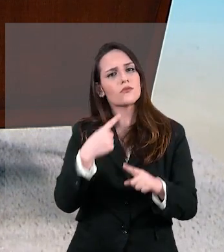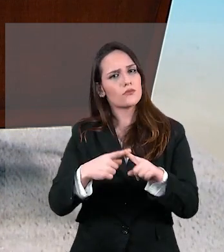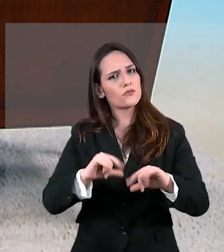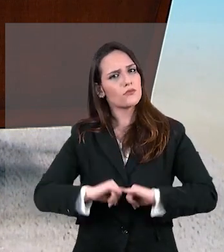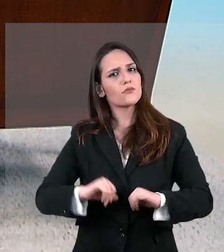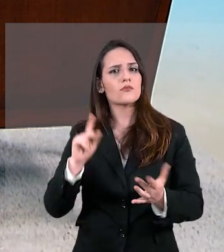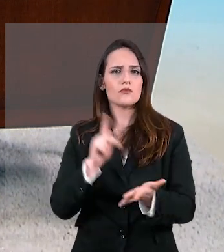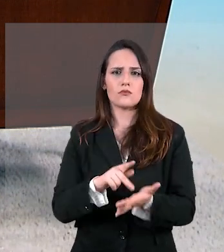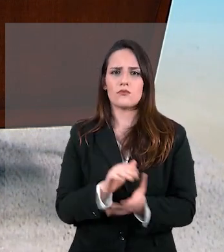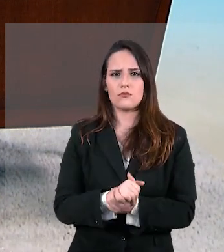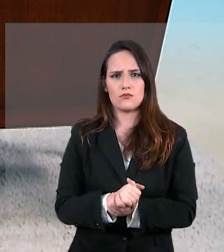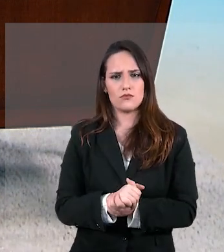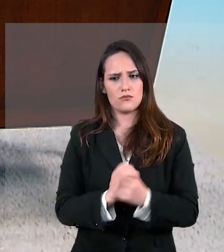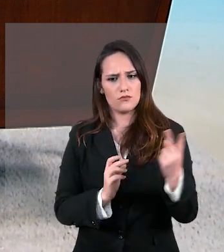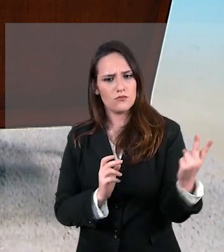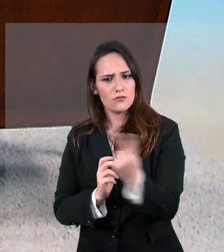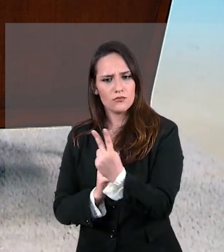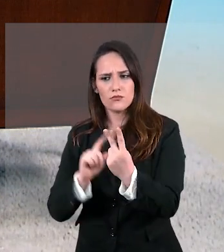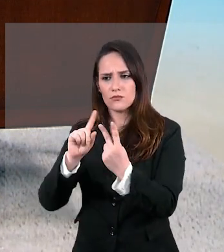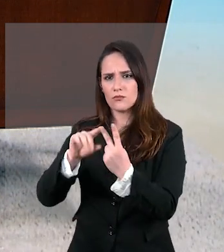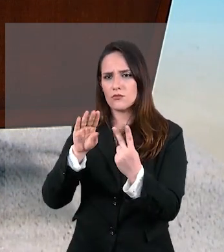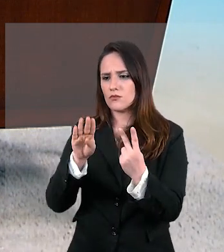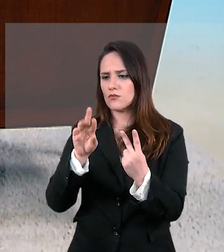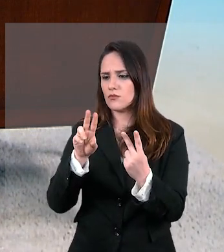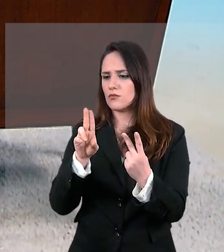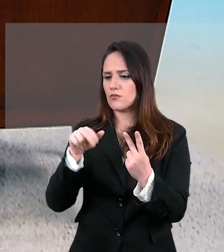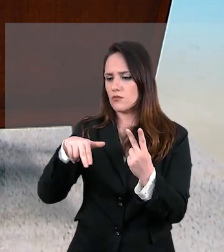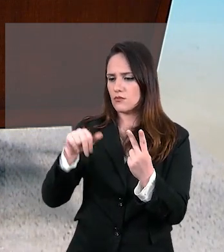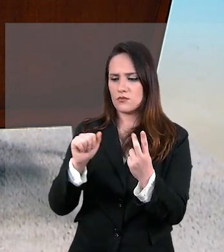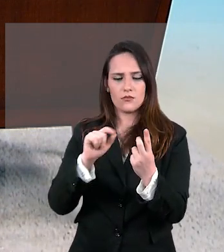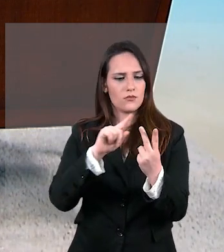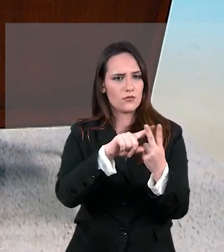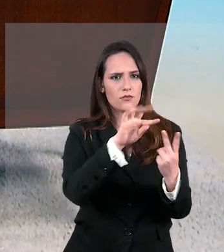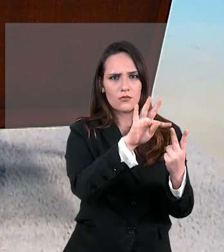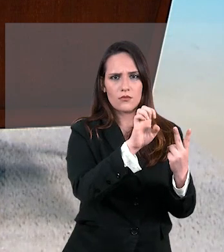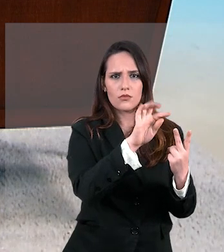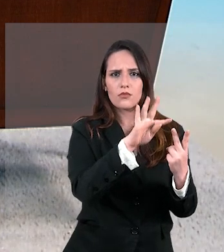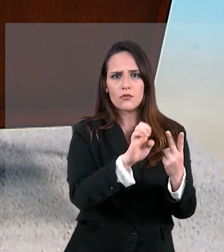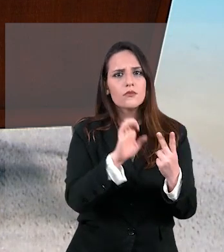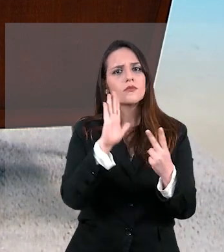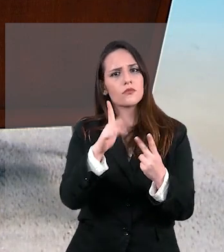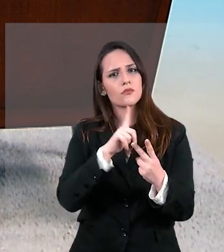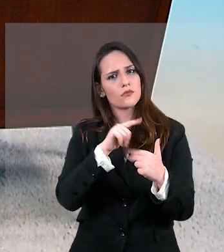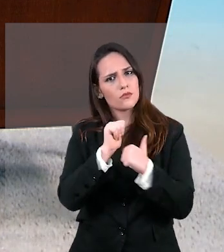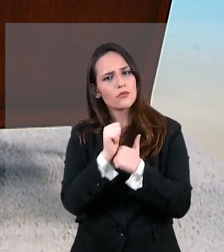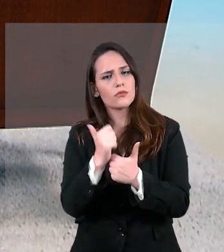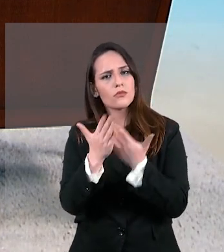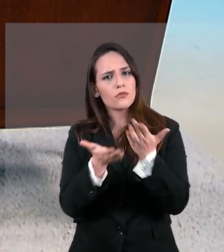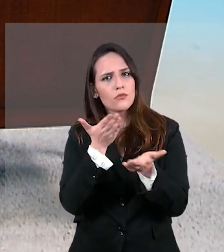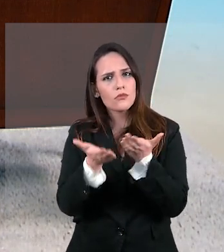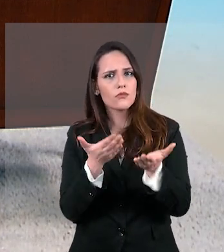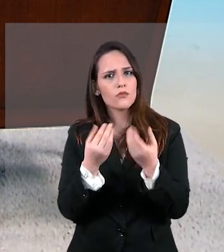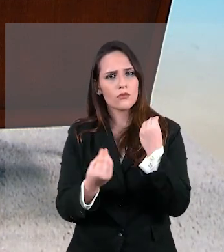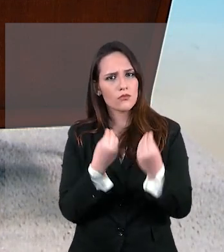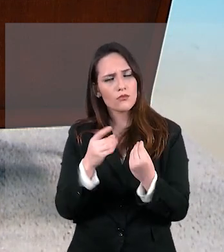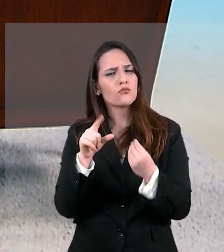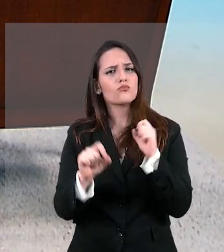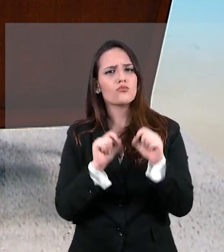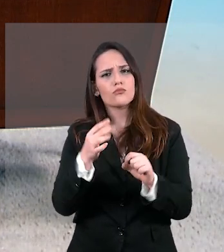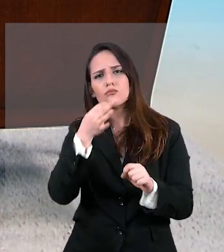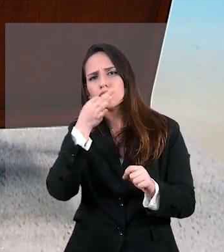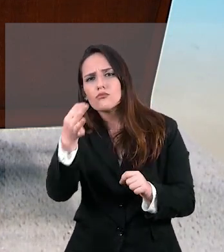essas mulheres que sofrem, né? Vocês duas, tanto a Bruna quanto a TT, passaram por esse acompanhamento,